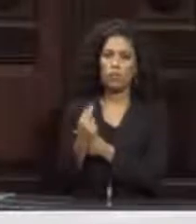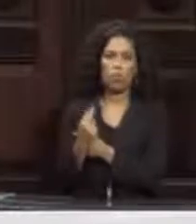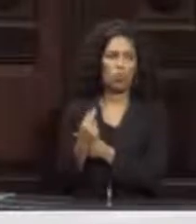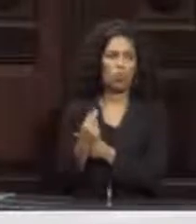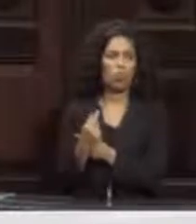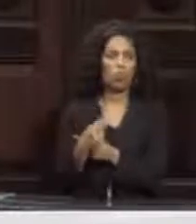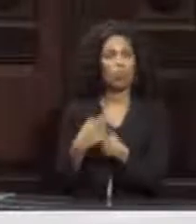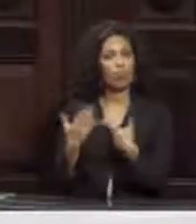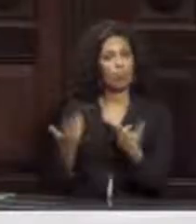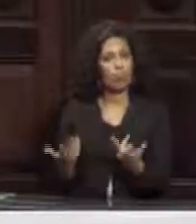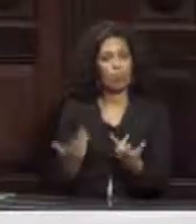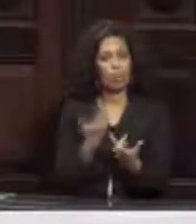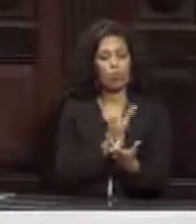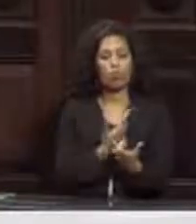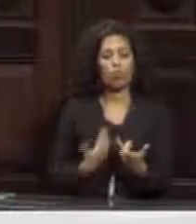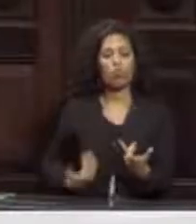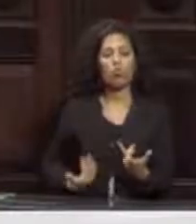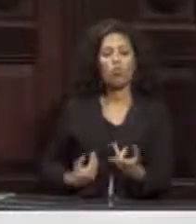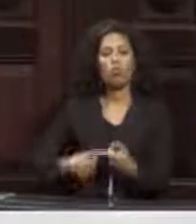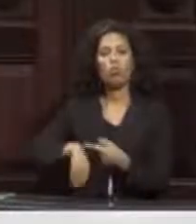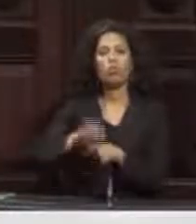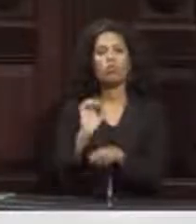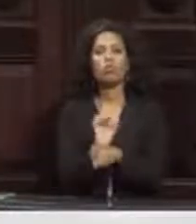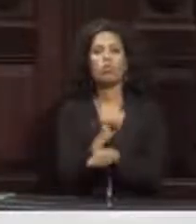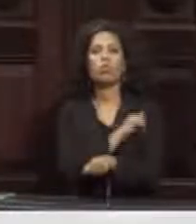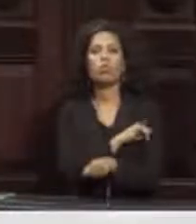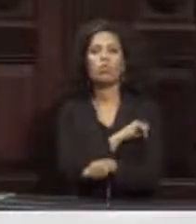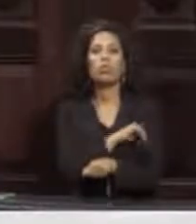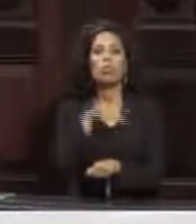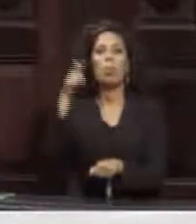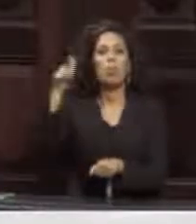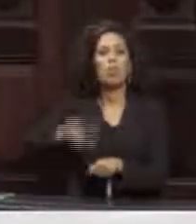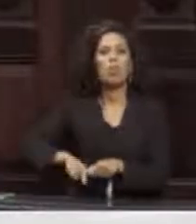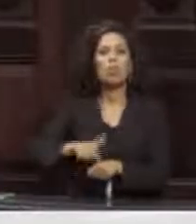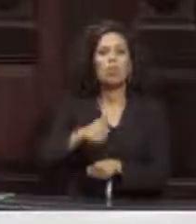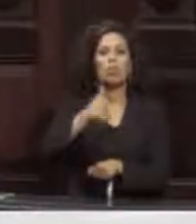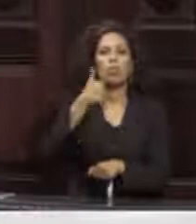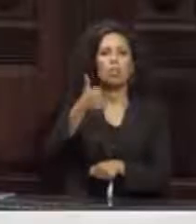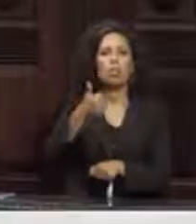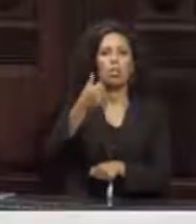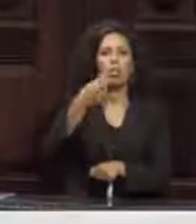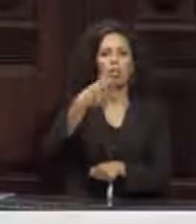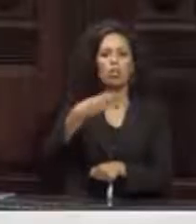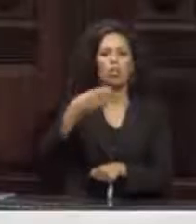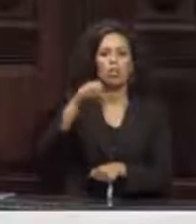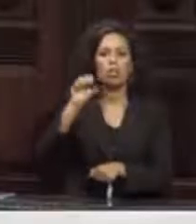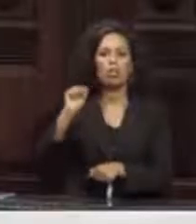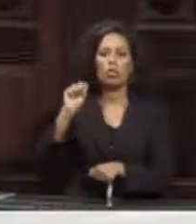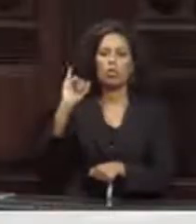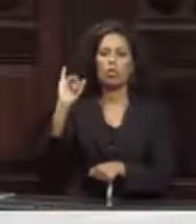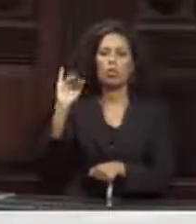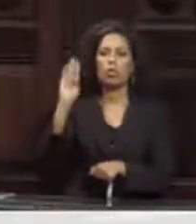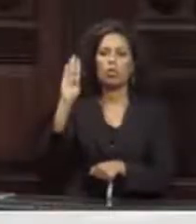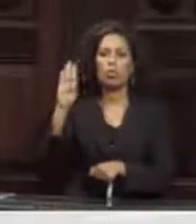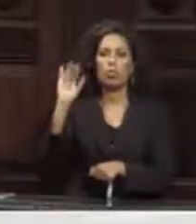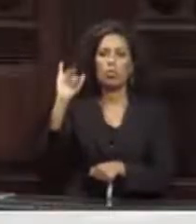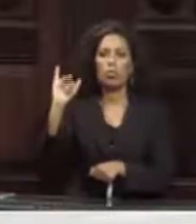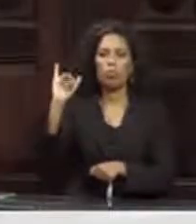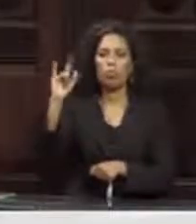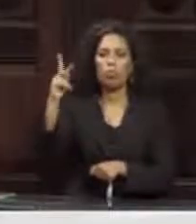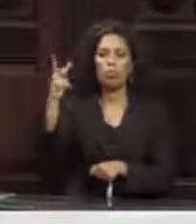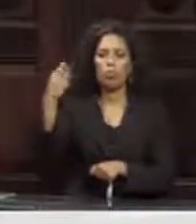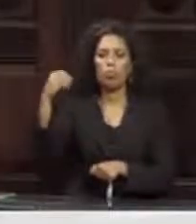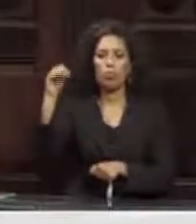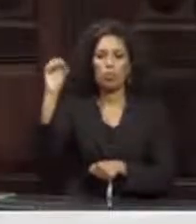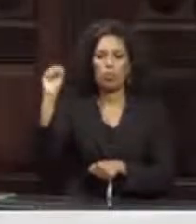seja, o governo hoje tem mais de 138 bilhões de empréstimos. Então, quando nós